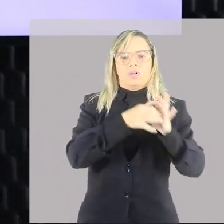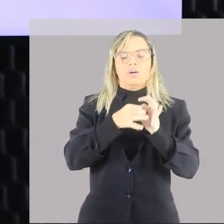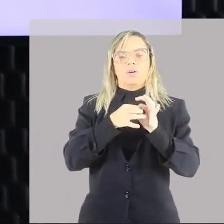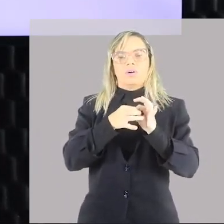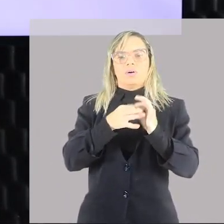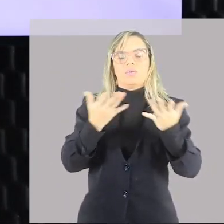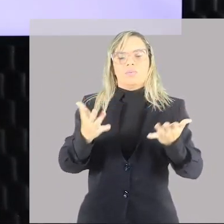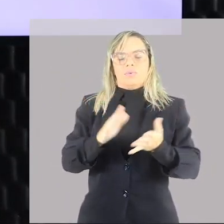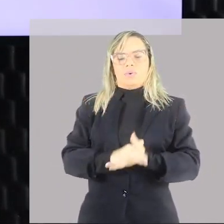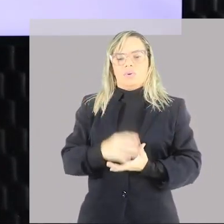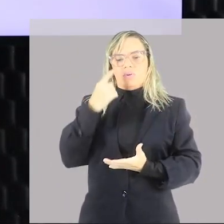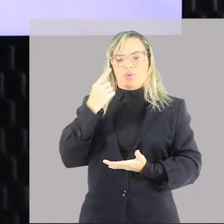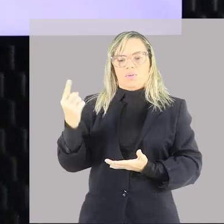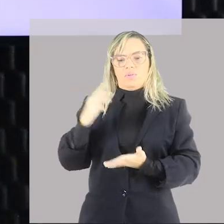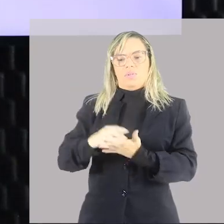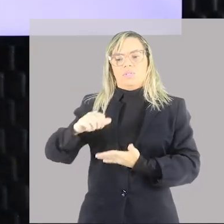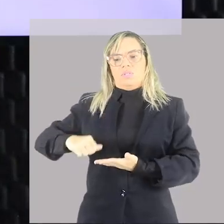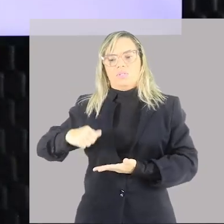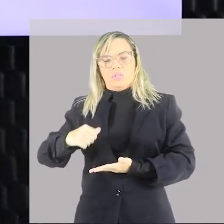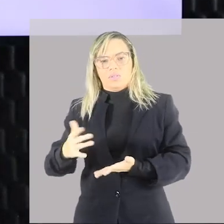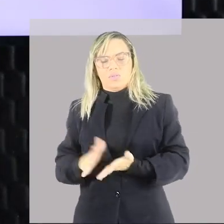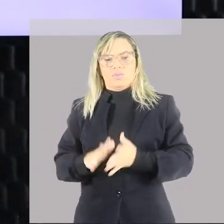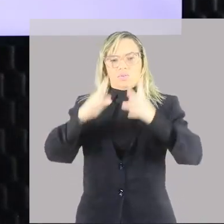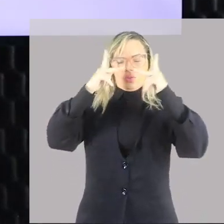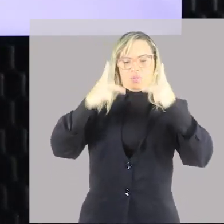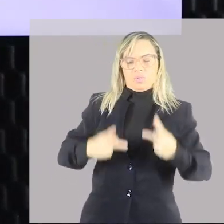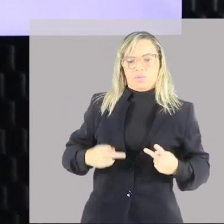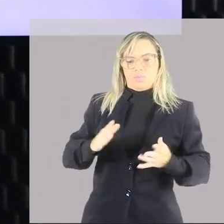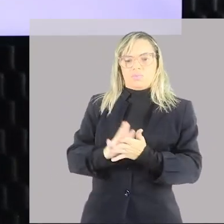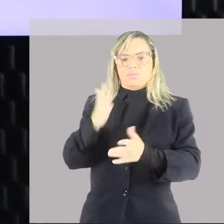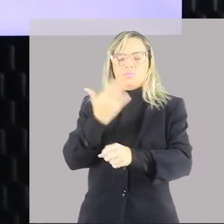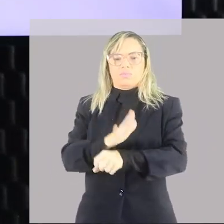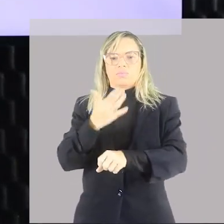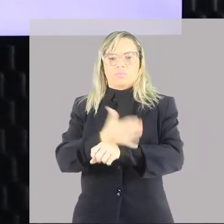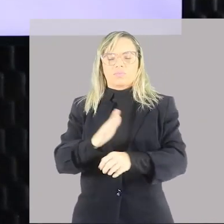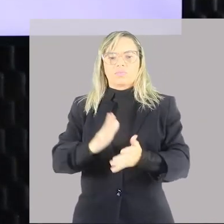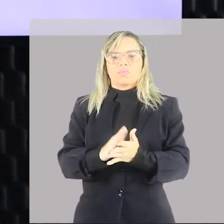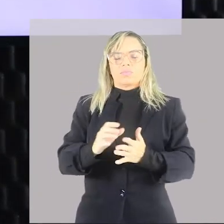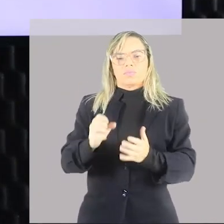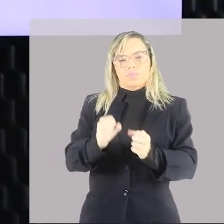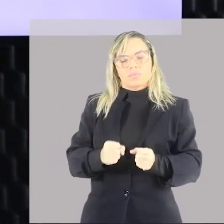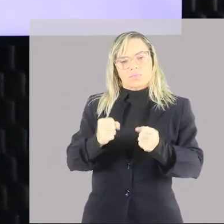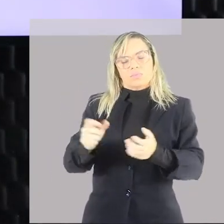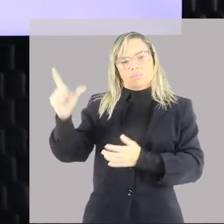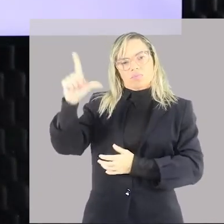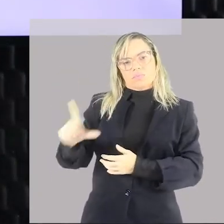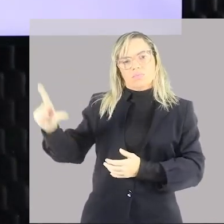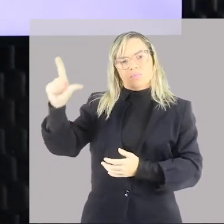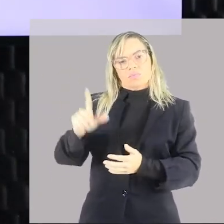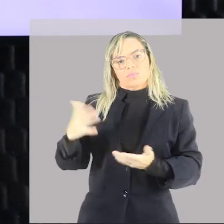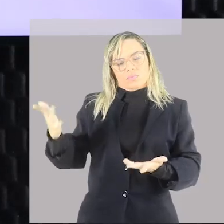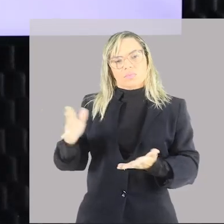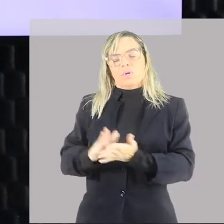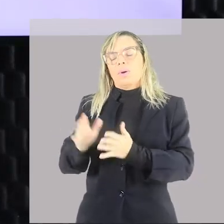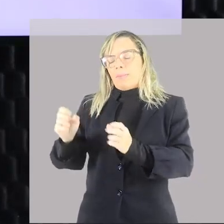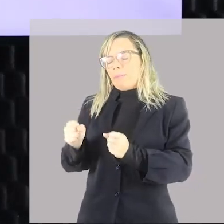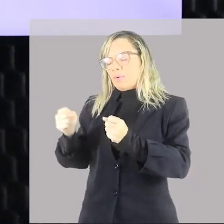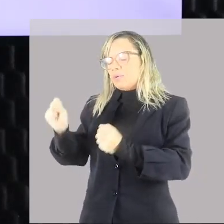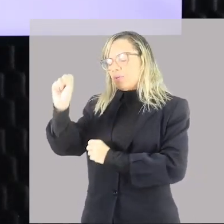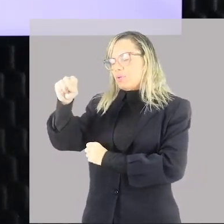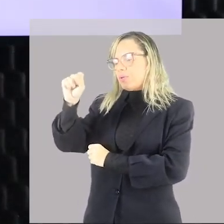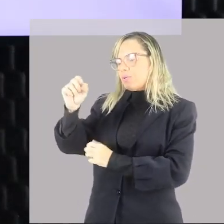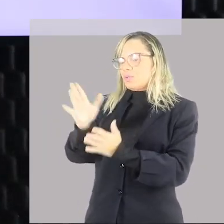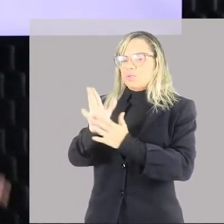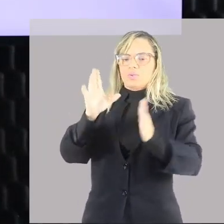ligados a essas atitudes. Tá? Pode ser, eu posso encontrar literalmente, posso, mas eu posso encontrar também alguns conceitos que